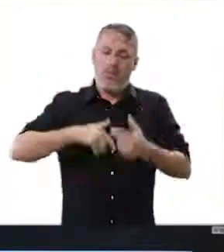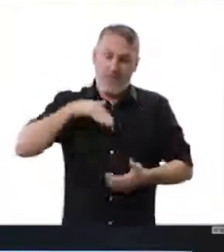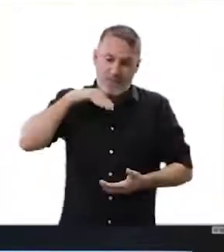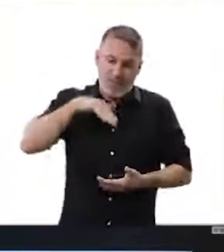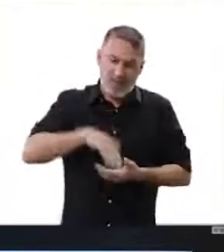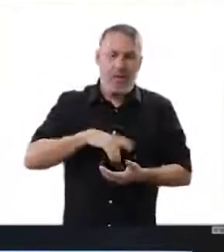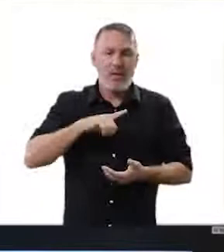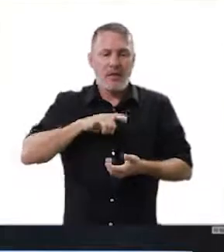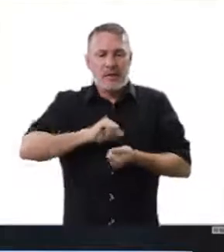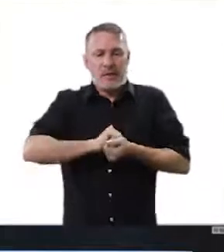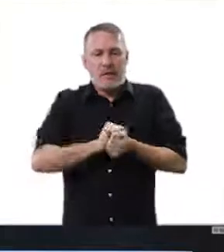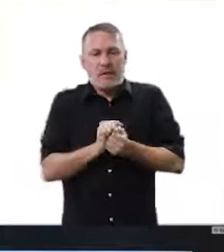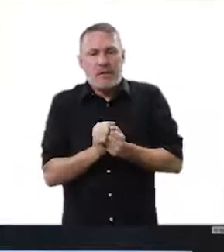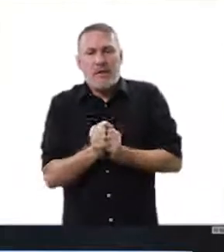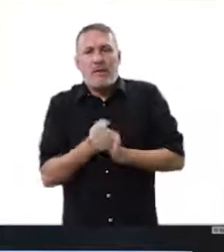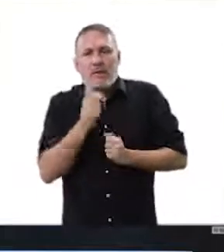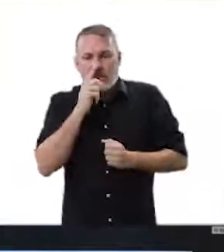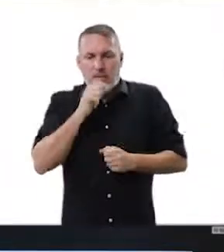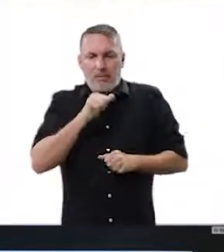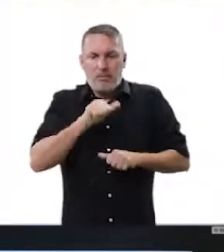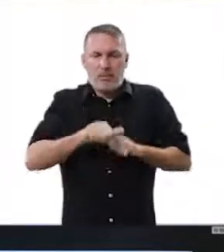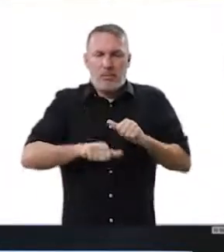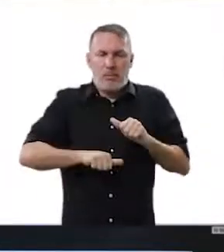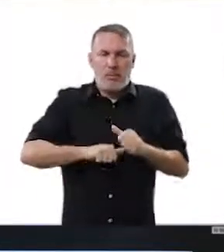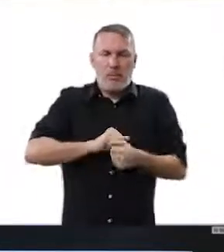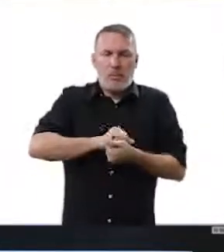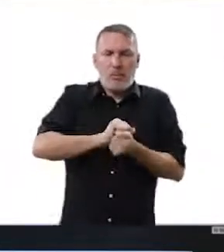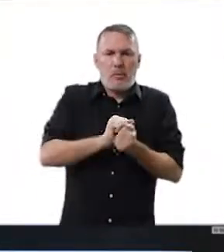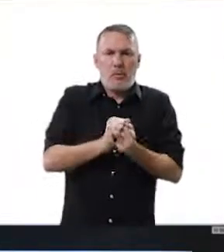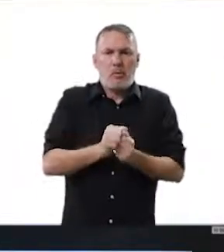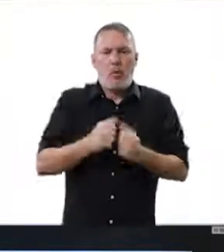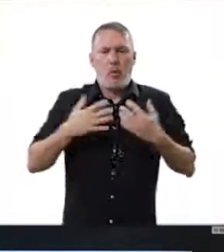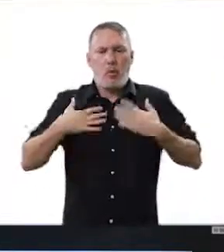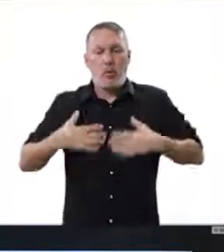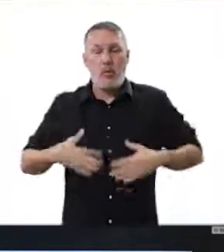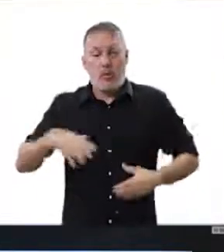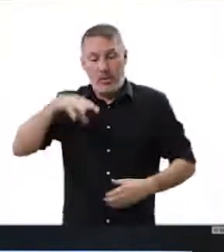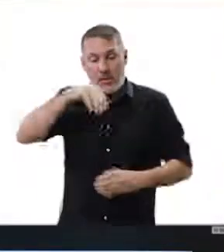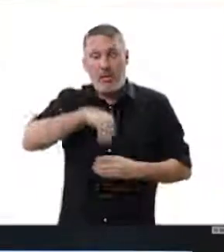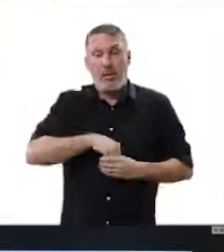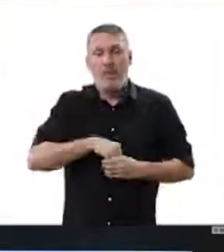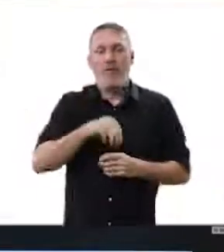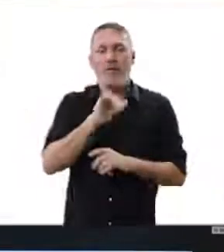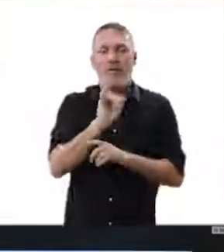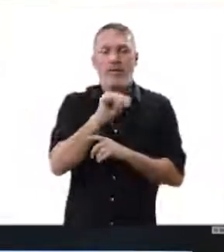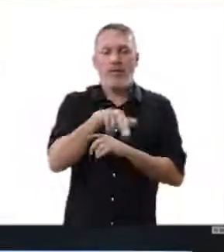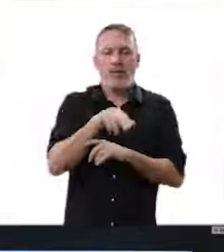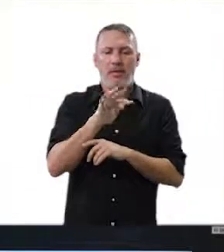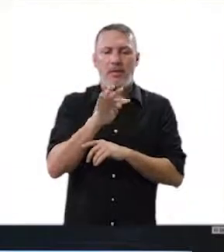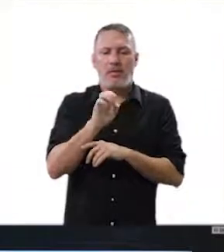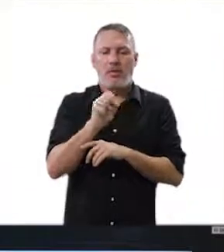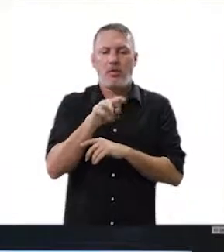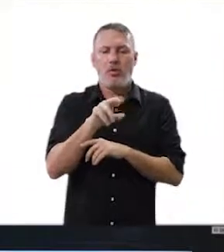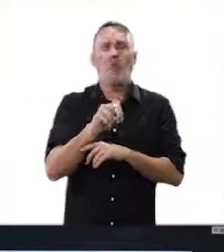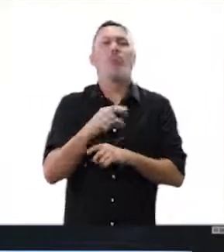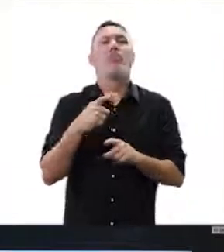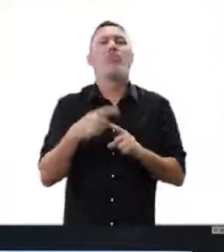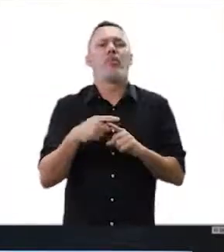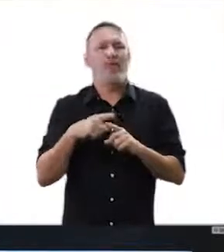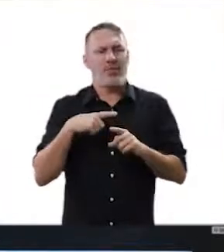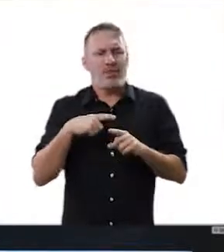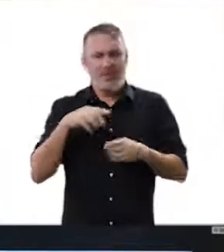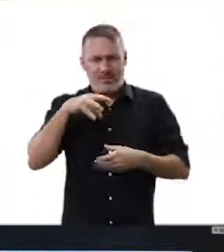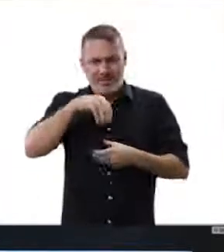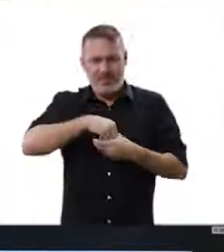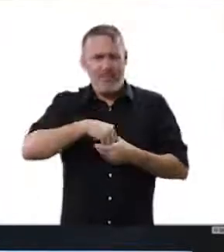Tem muitos vasos ali ao redor desse intestino. E nesse processo, a gente vai ter a passagem dessas substâncias